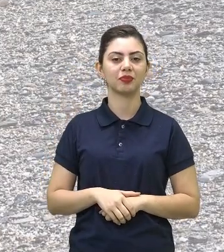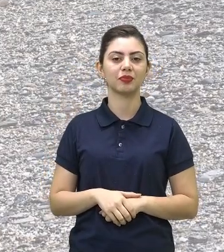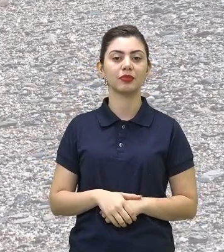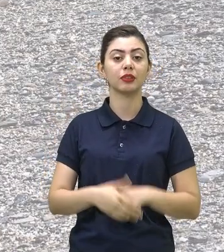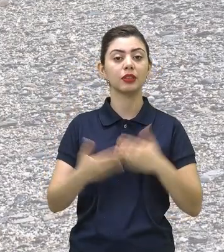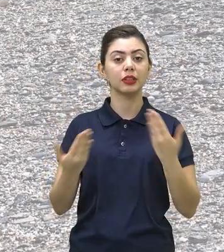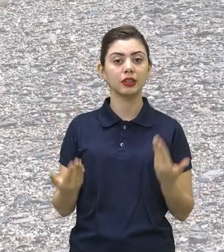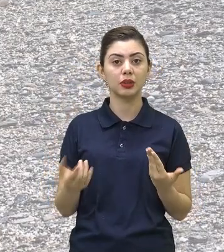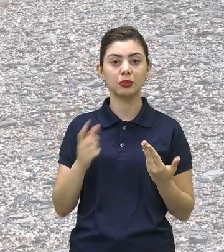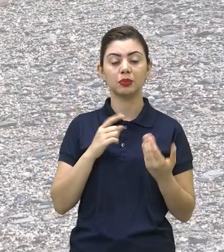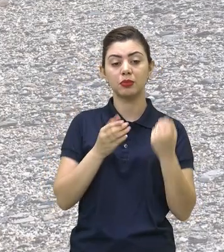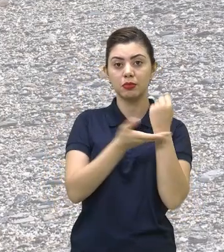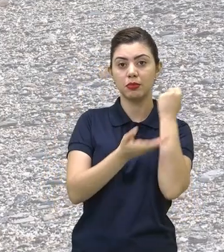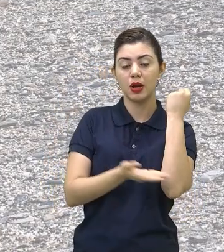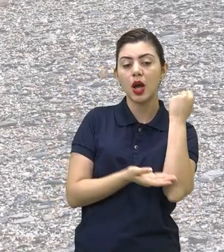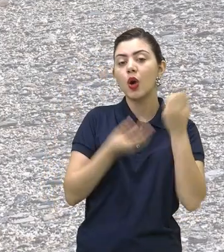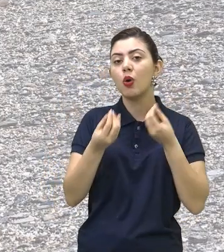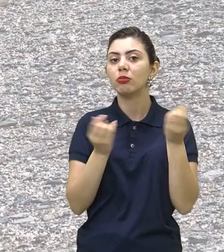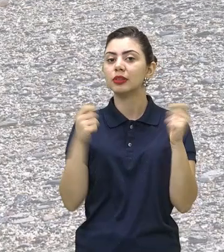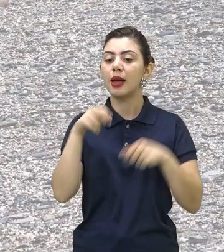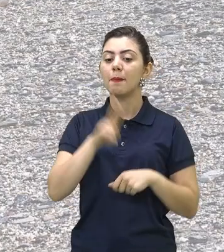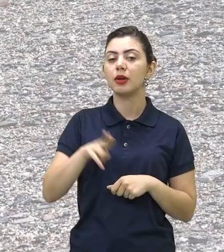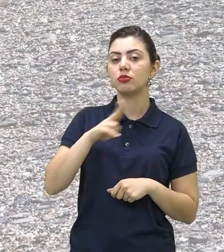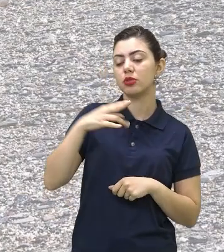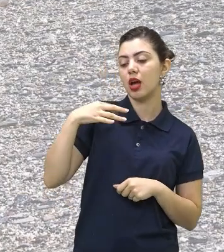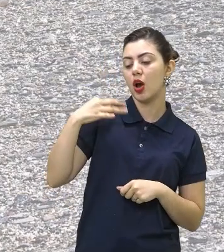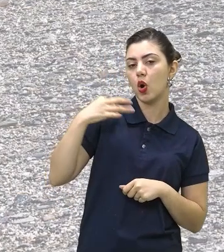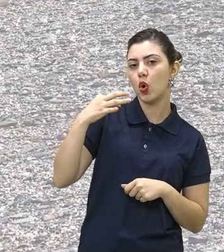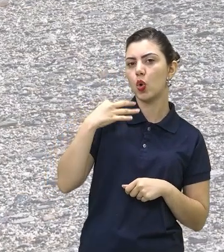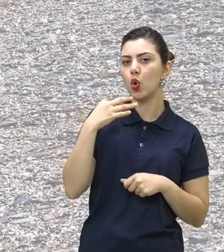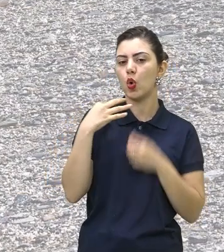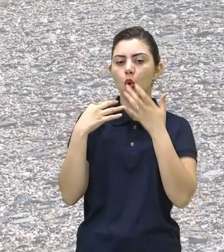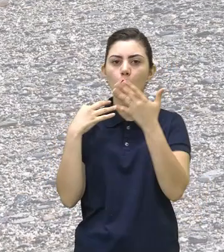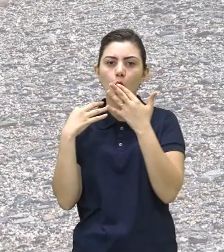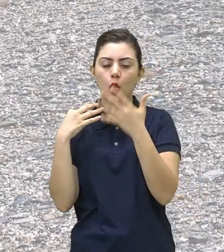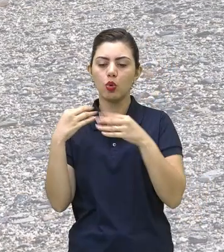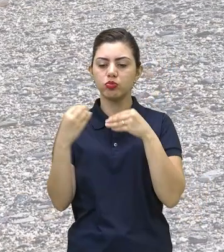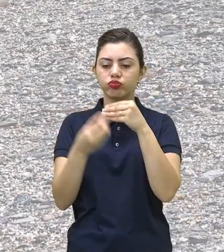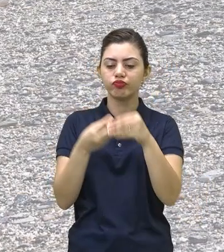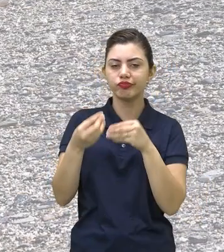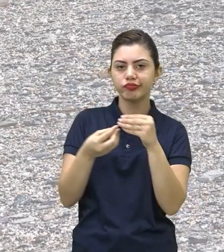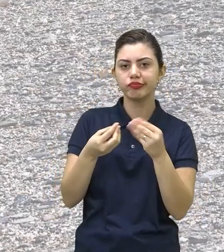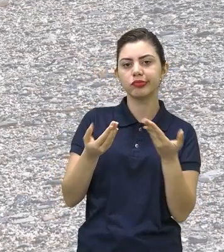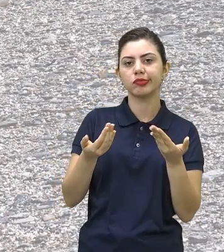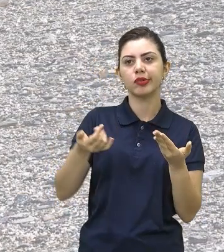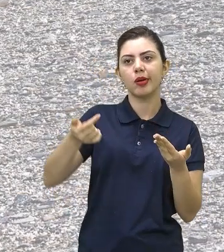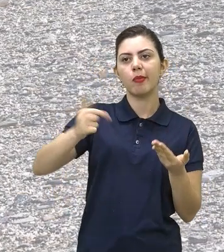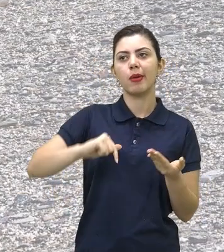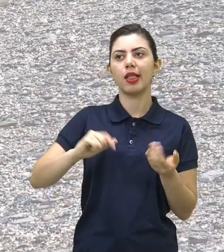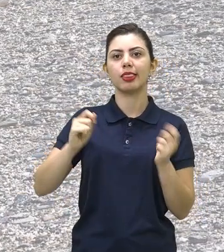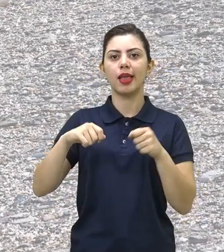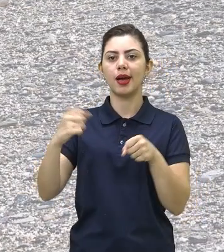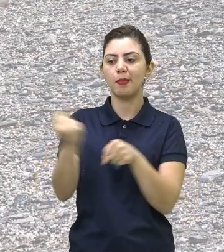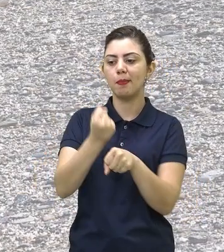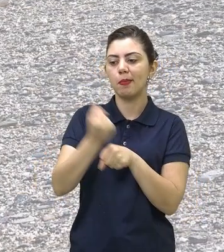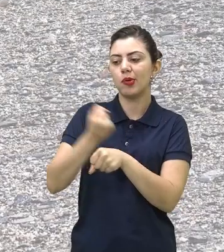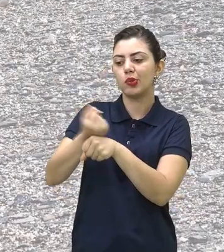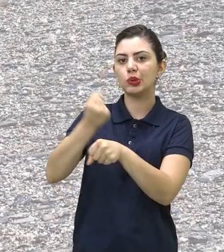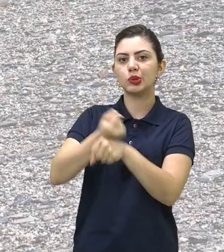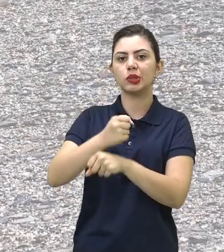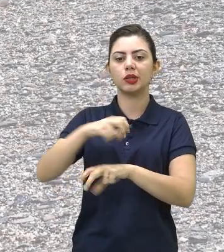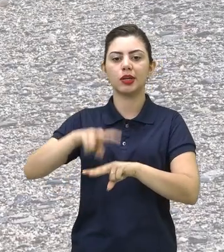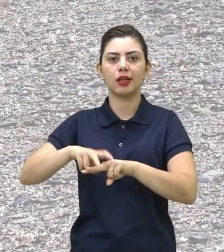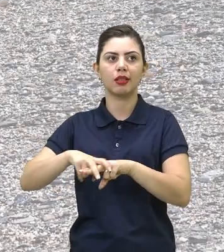mesmo, tingimento de tecidos e a madeira serve, então, para fazer móveis e embarcações. Então, perceba que o